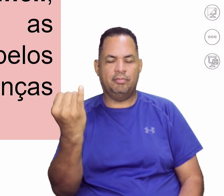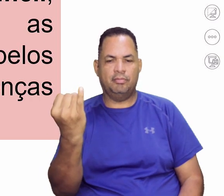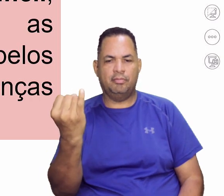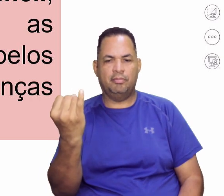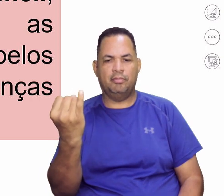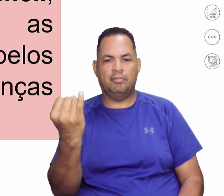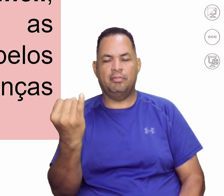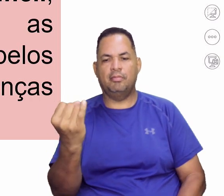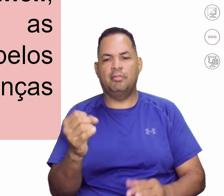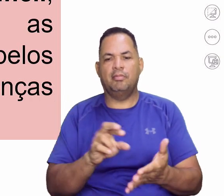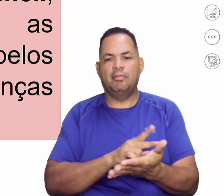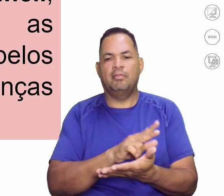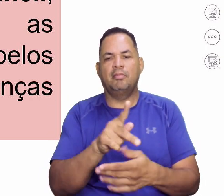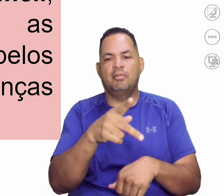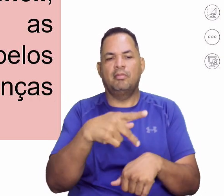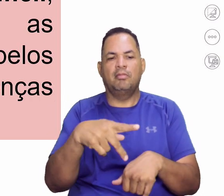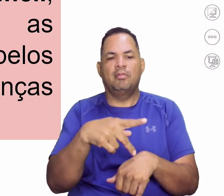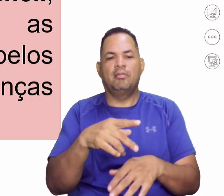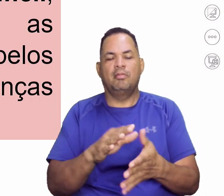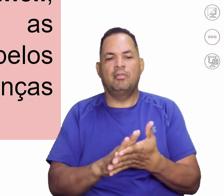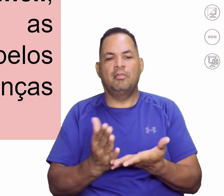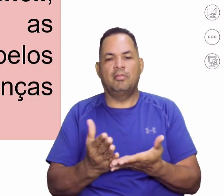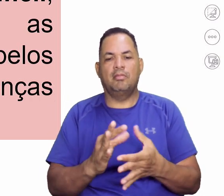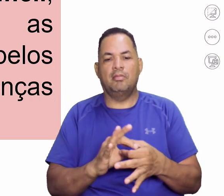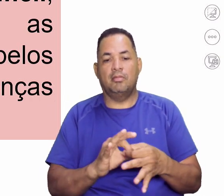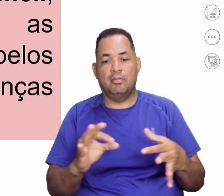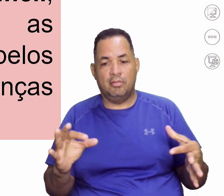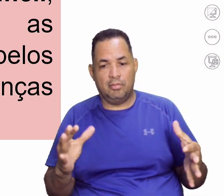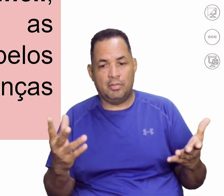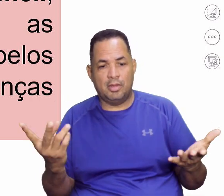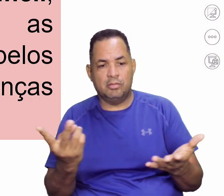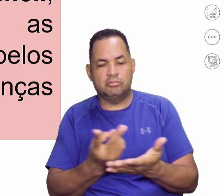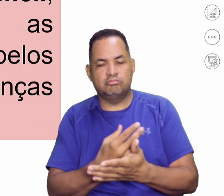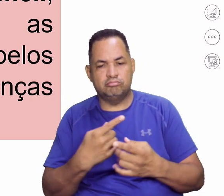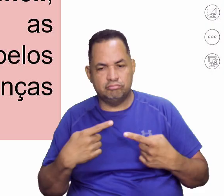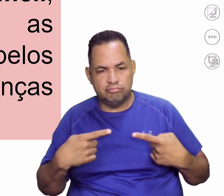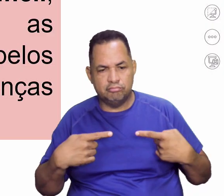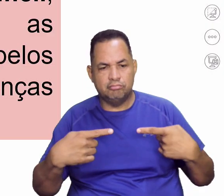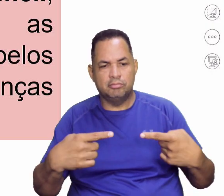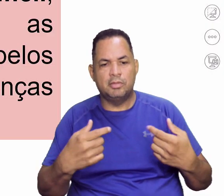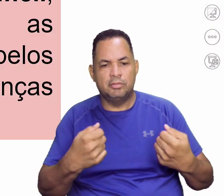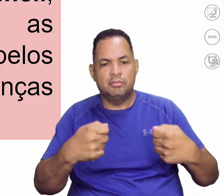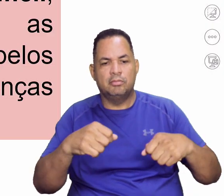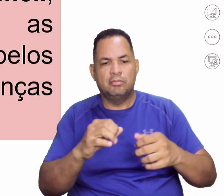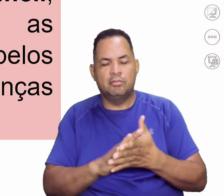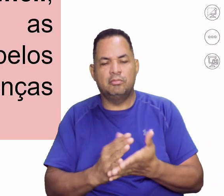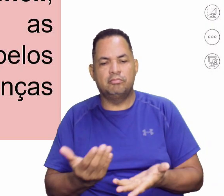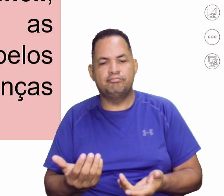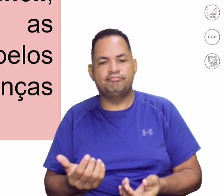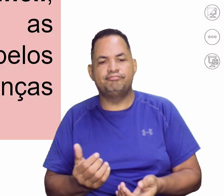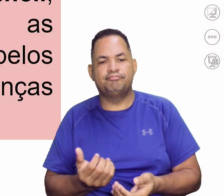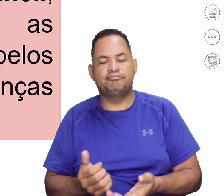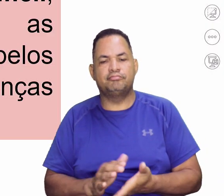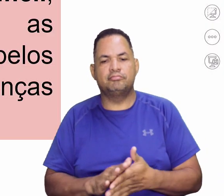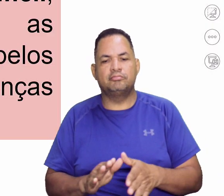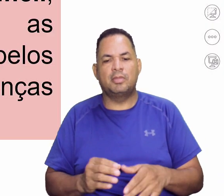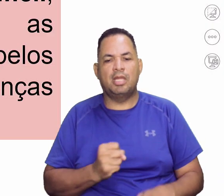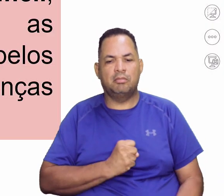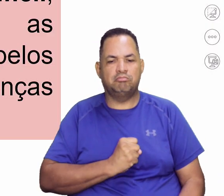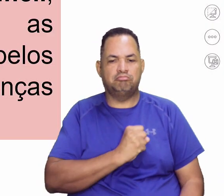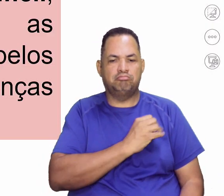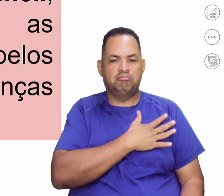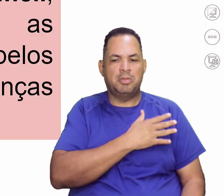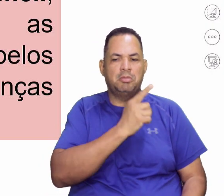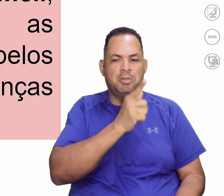significativos. Em diversos países recém-independentes, ocorreram disputas pelo poder, golpes de Estado e